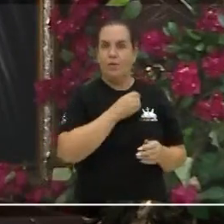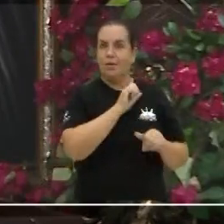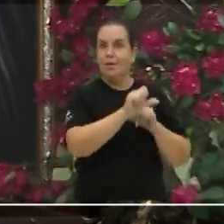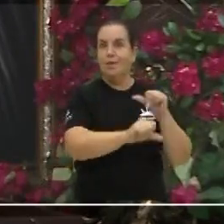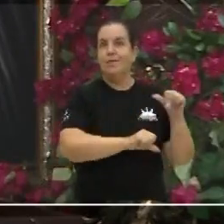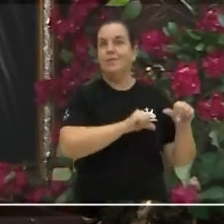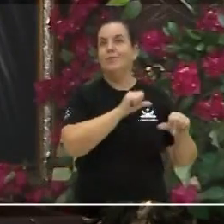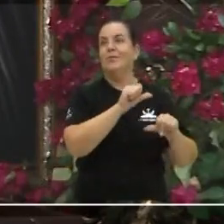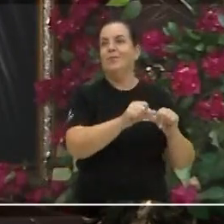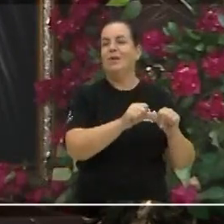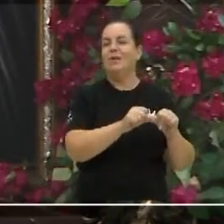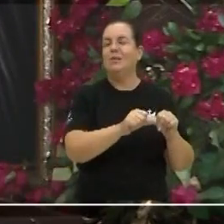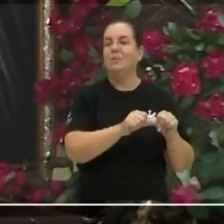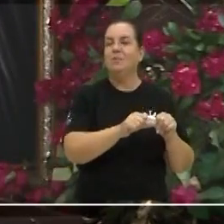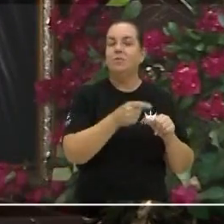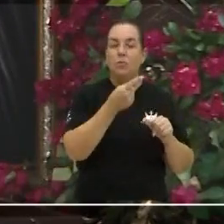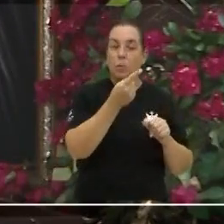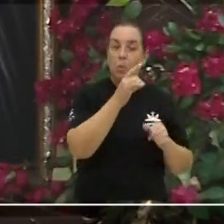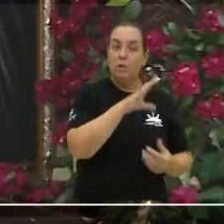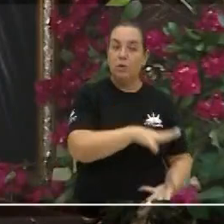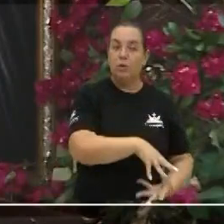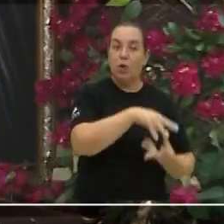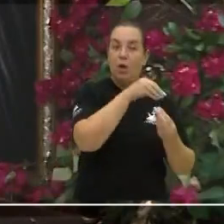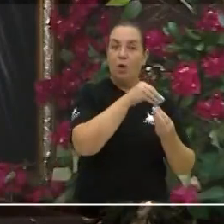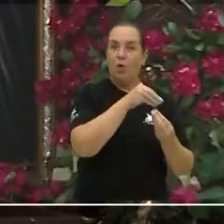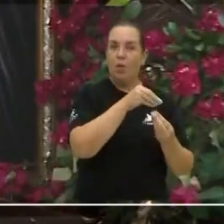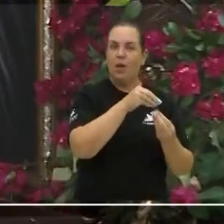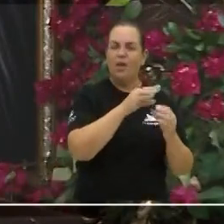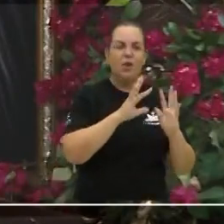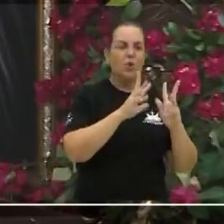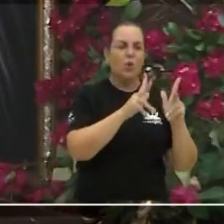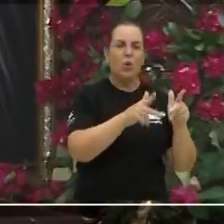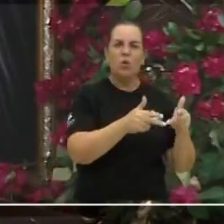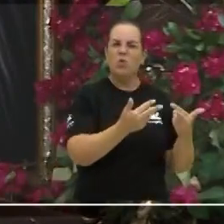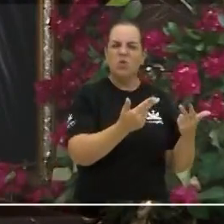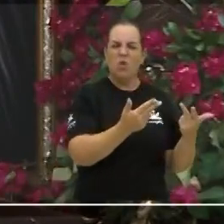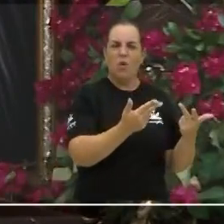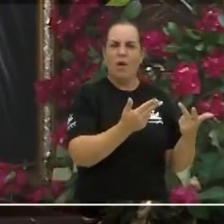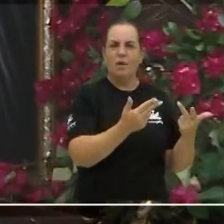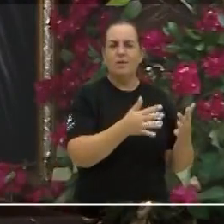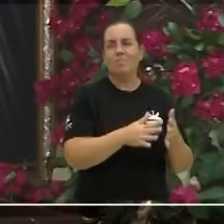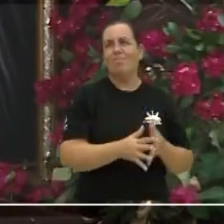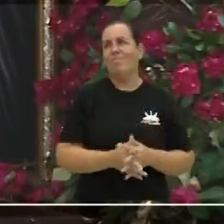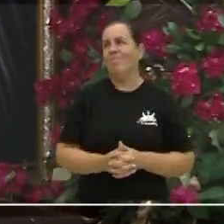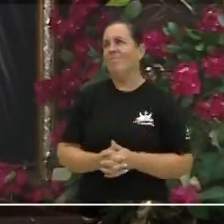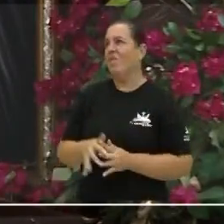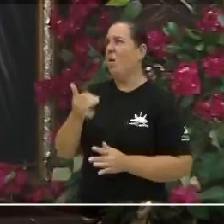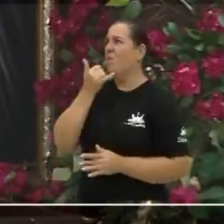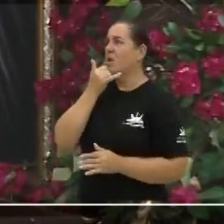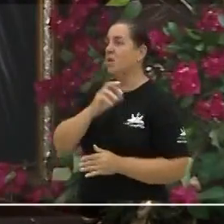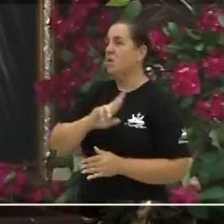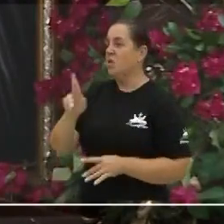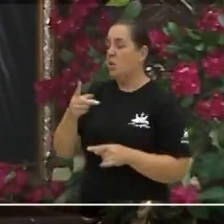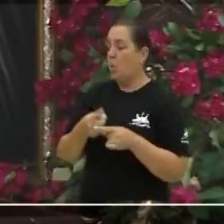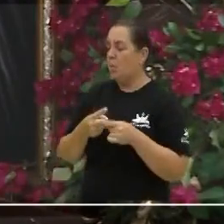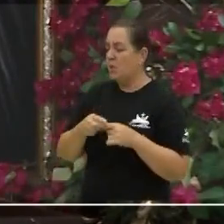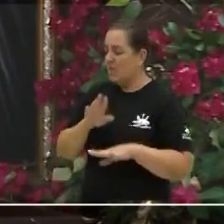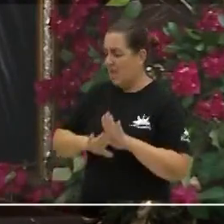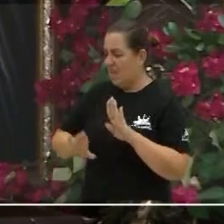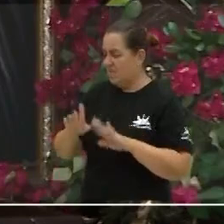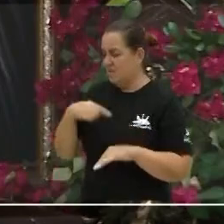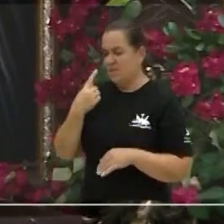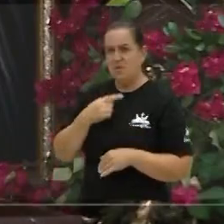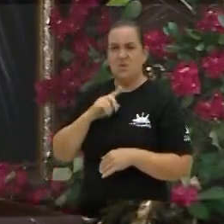transformada. Era uma só alma e tudo em comum. Perdão, Senhor, pelas vezes em que